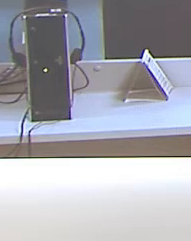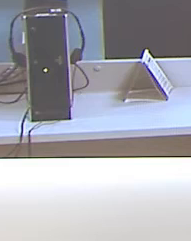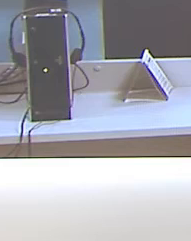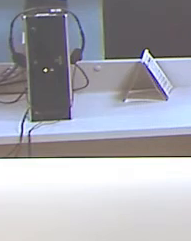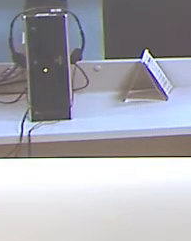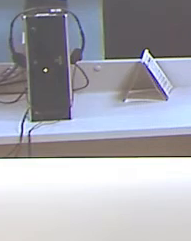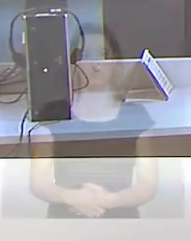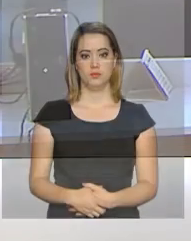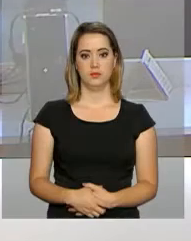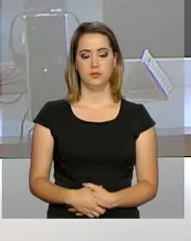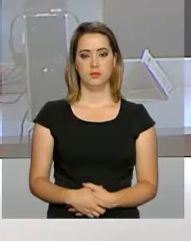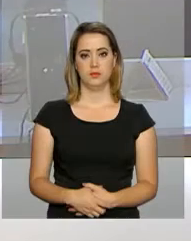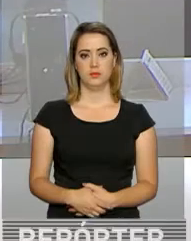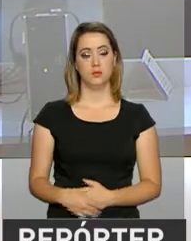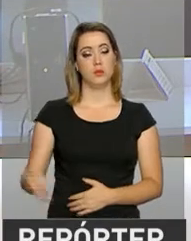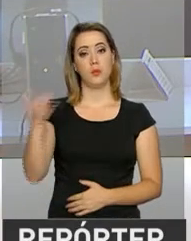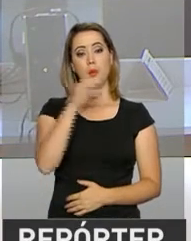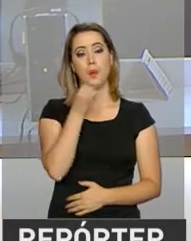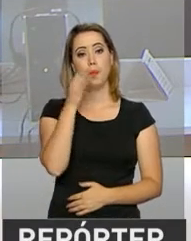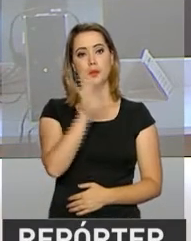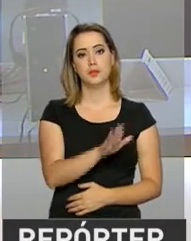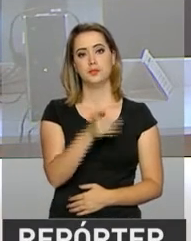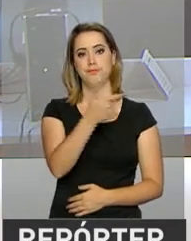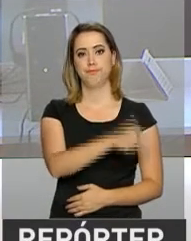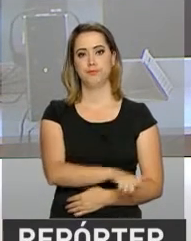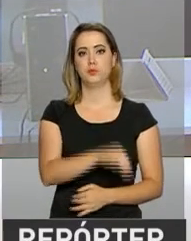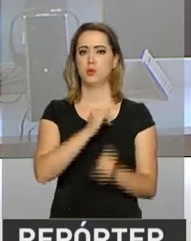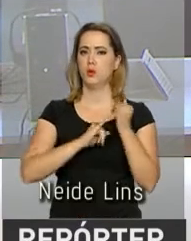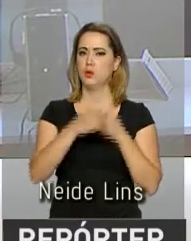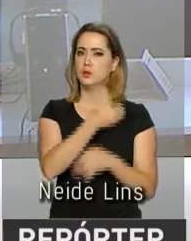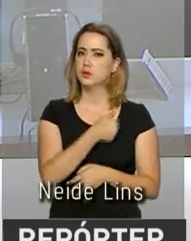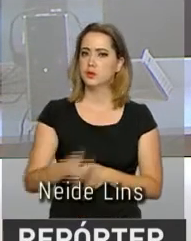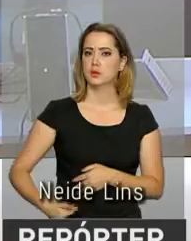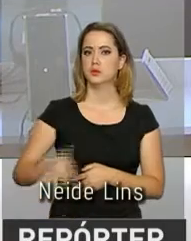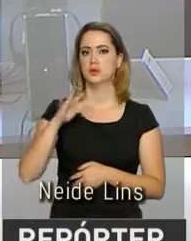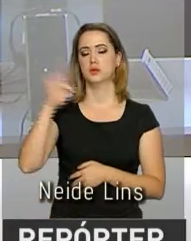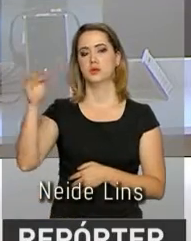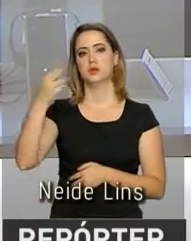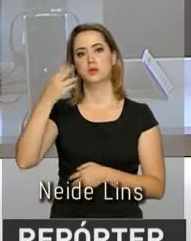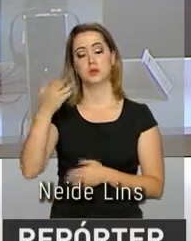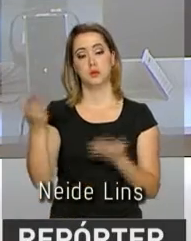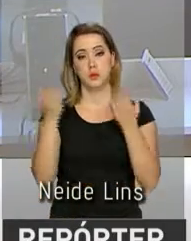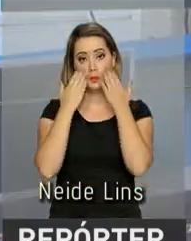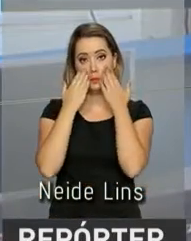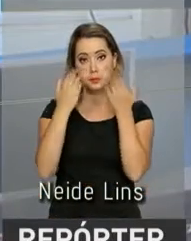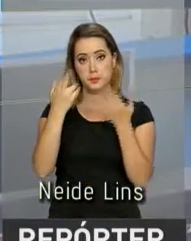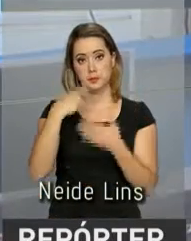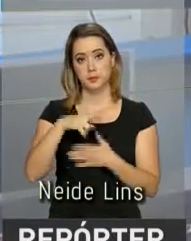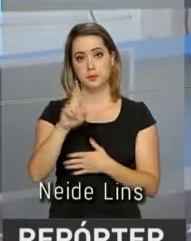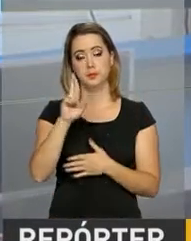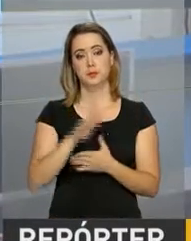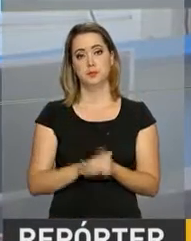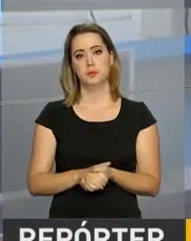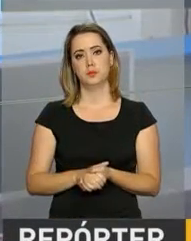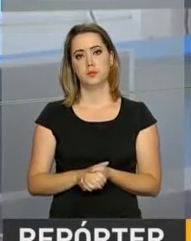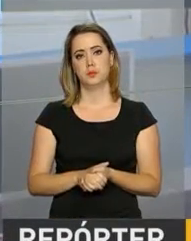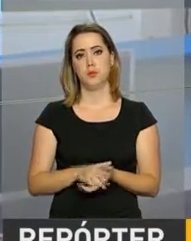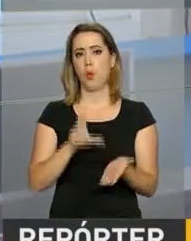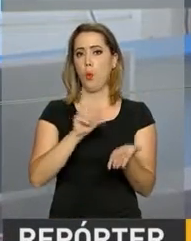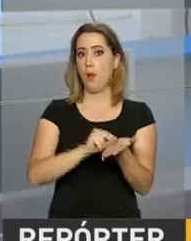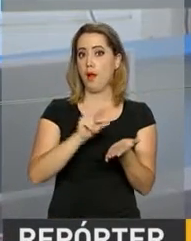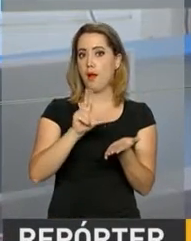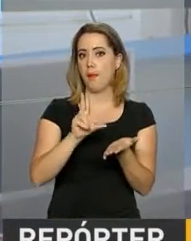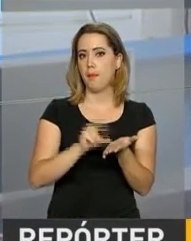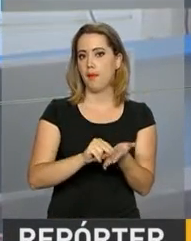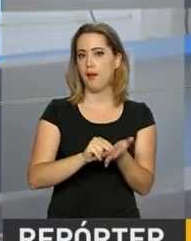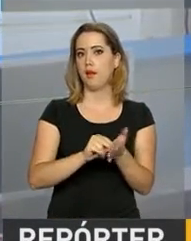olá boa tarde estamos de volta com as notícias do governo federal no repórter nbr o aplicativo de imagens